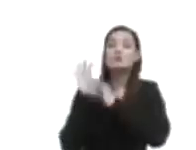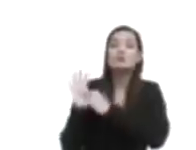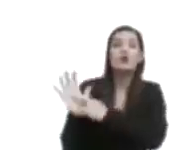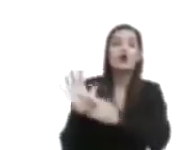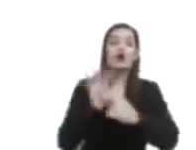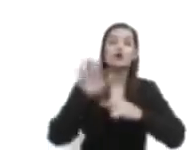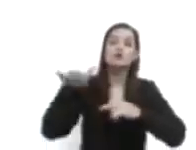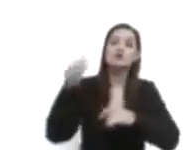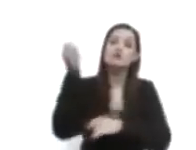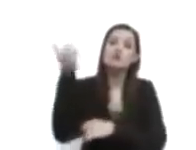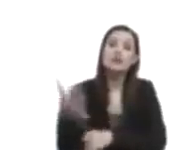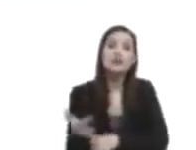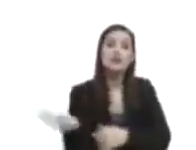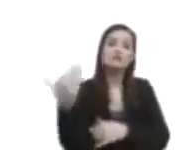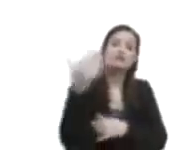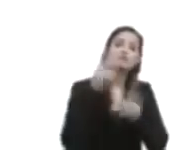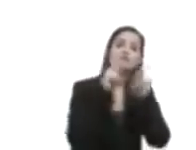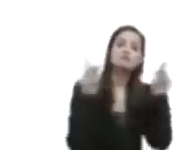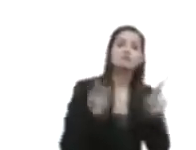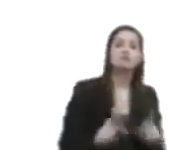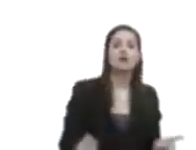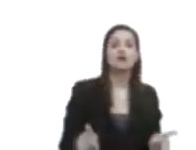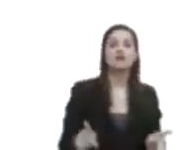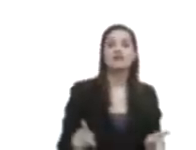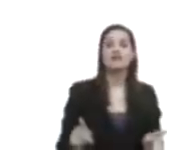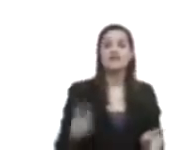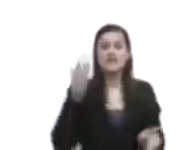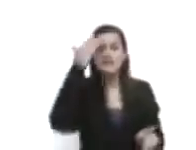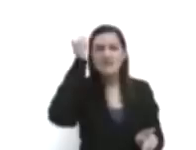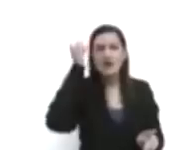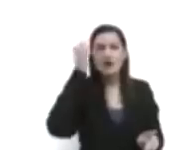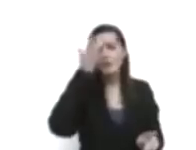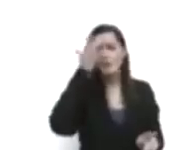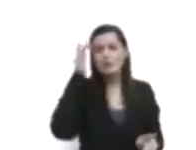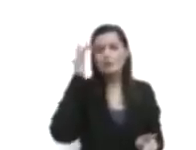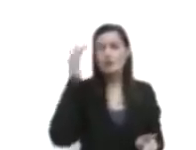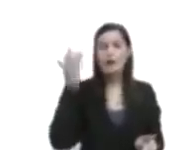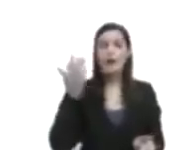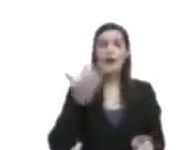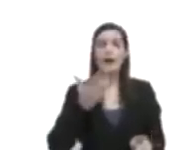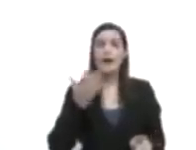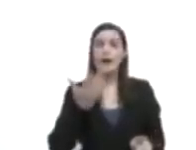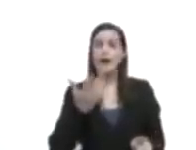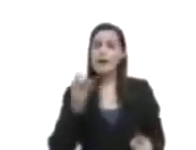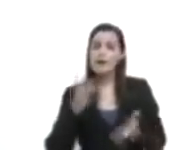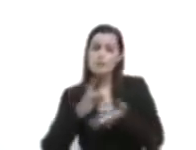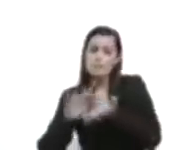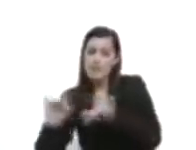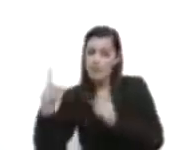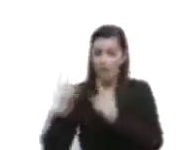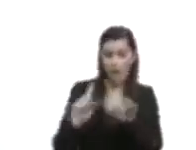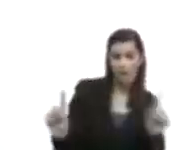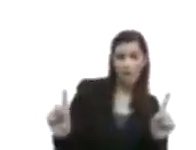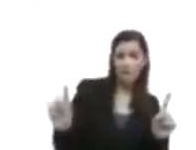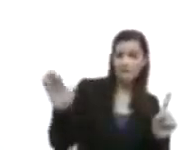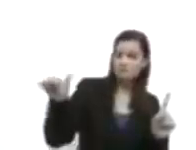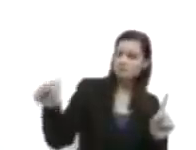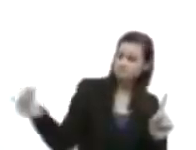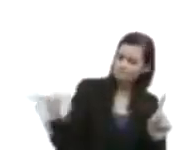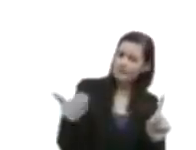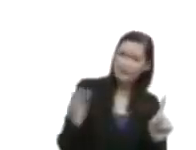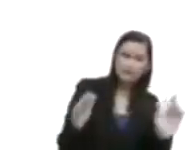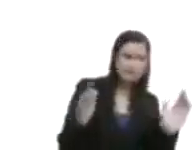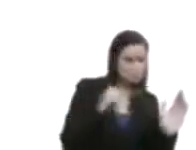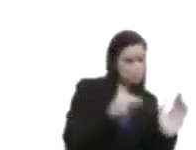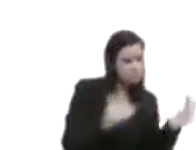vá, aproximando inimigos, sendo um autêntico embaixador da paz. Onde é um ambiente com falta